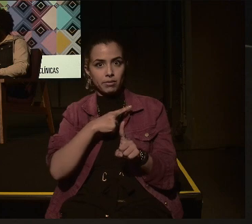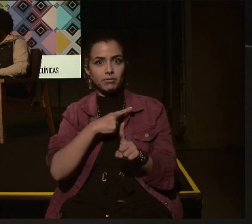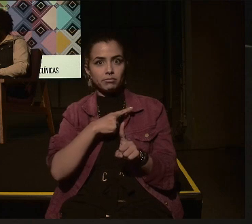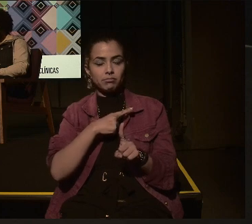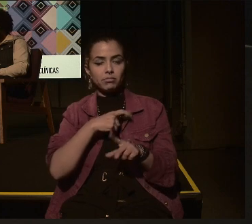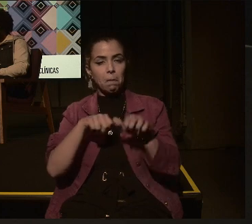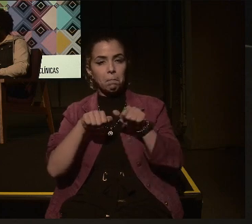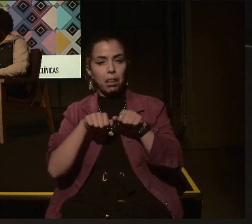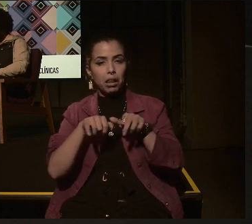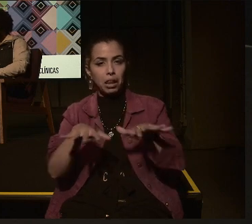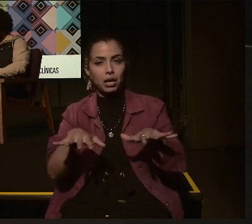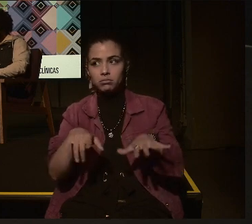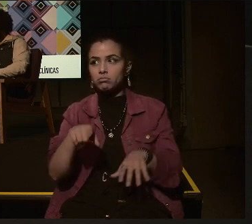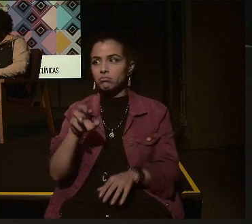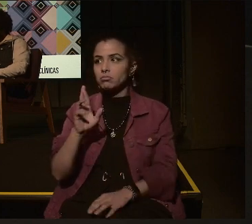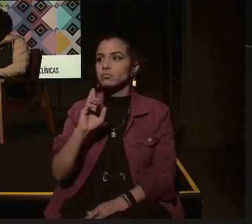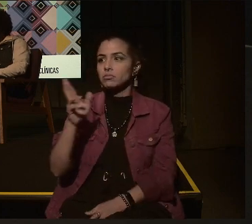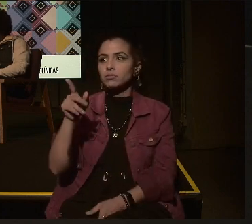o Gabriel